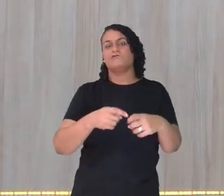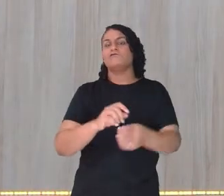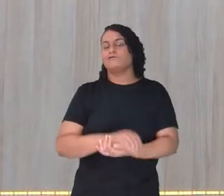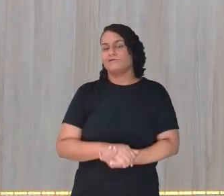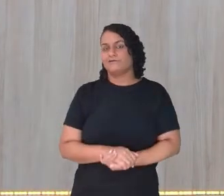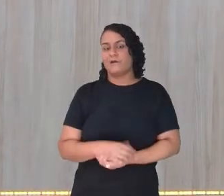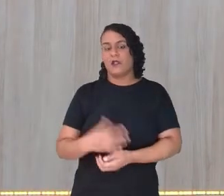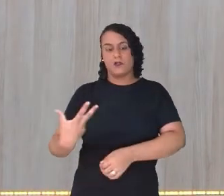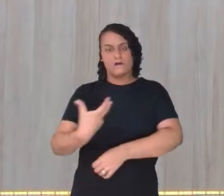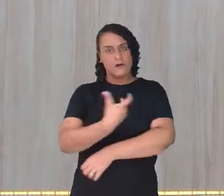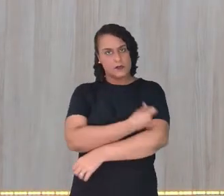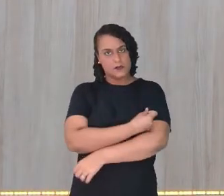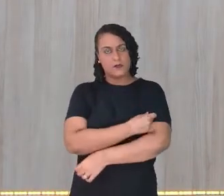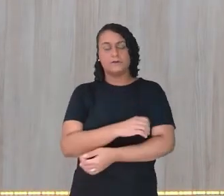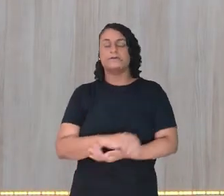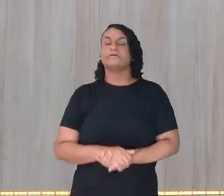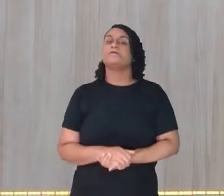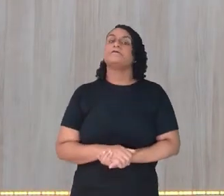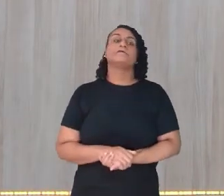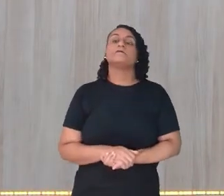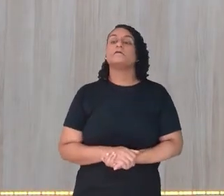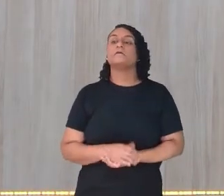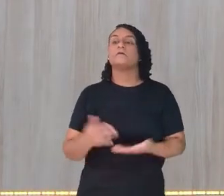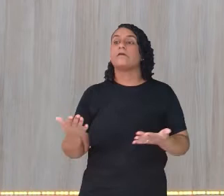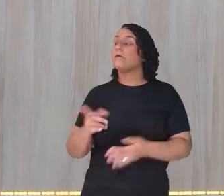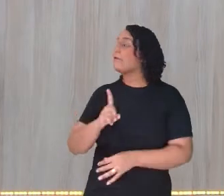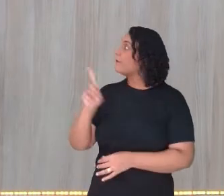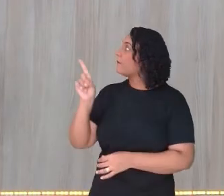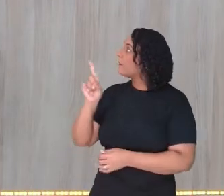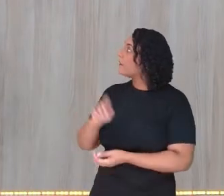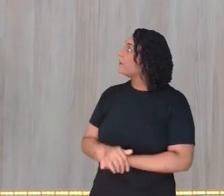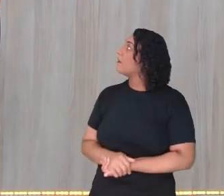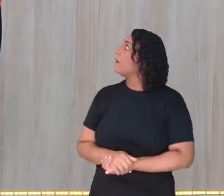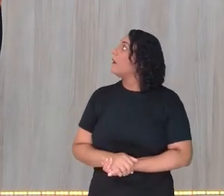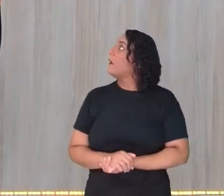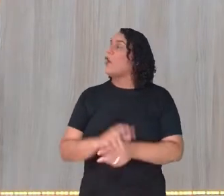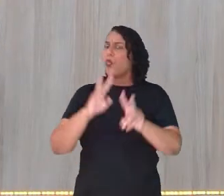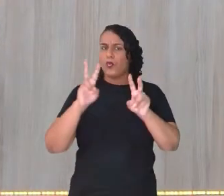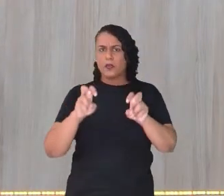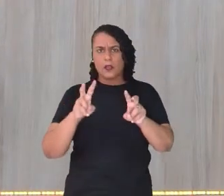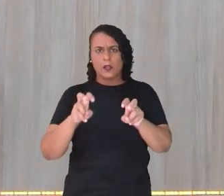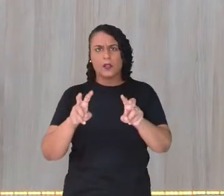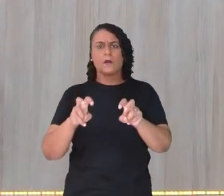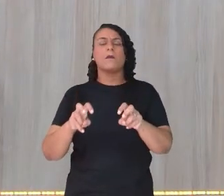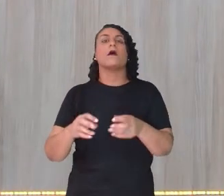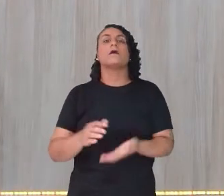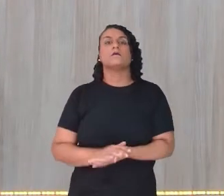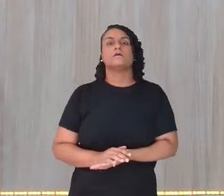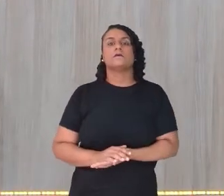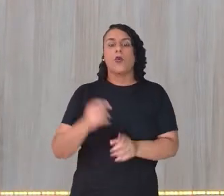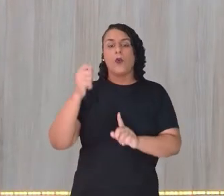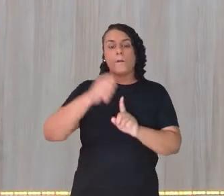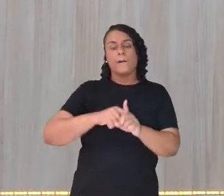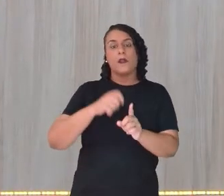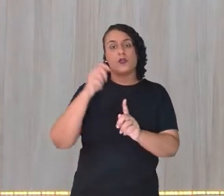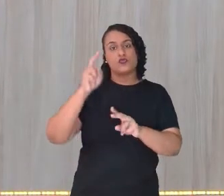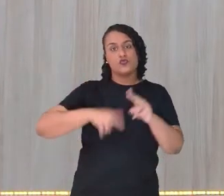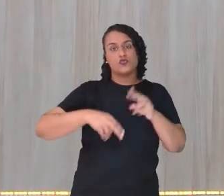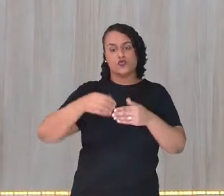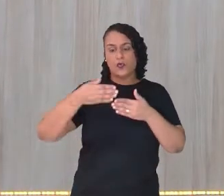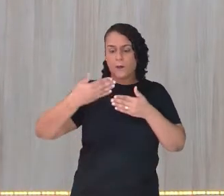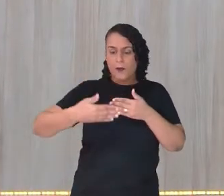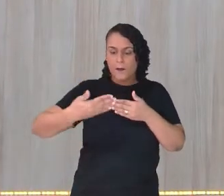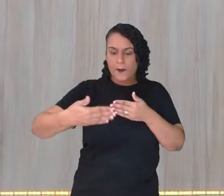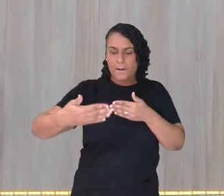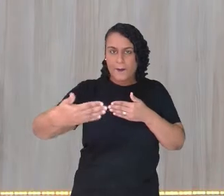dia. Então, a gente volta a falar de cada um desses no decorrer de todo o mês de junho. Então, aguarde que a gente vai conversar um